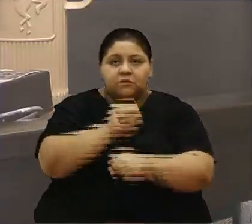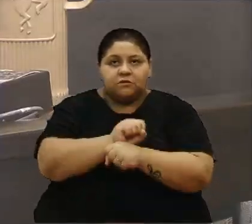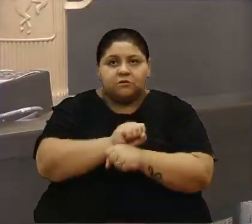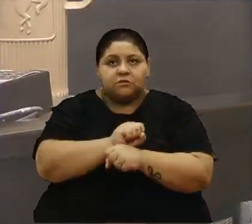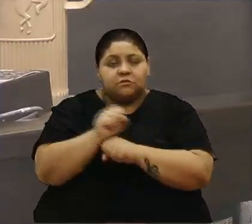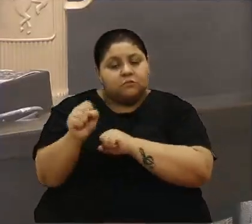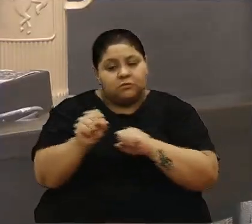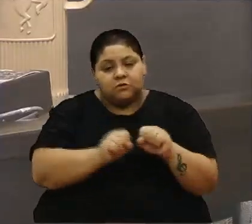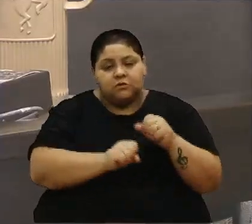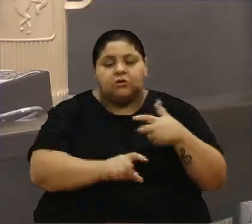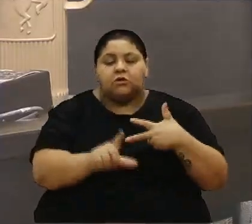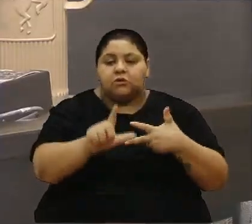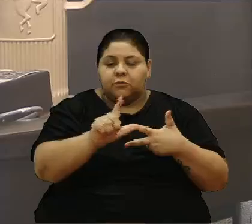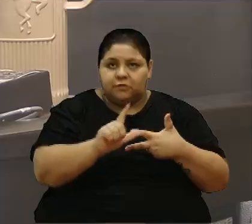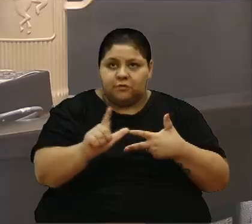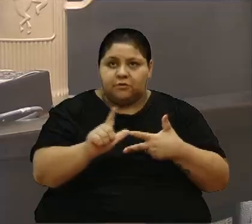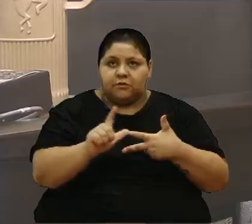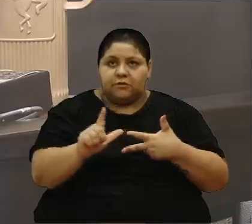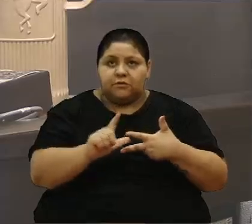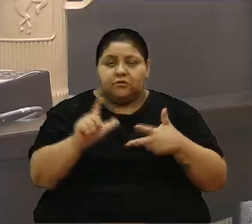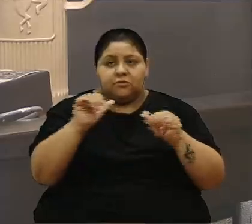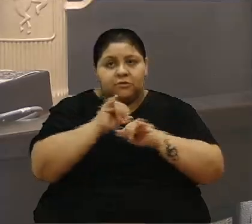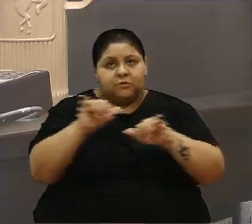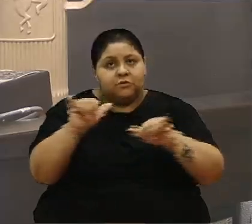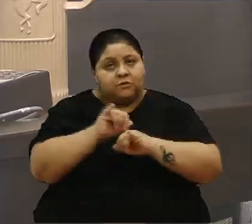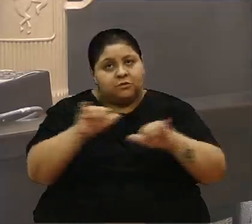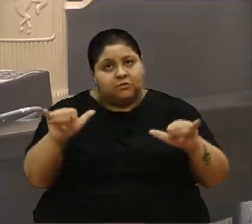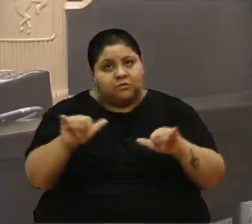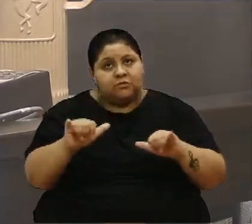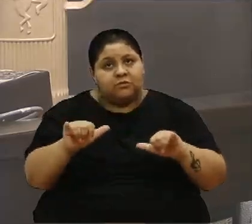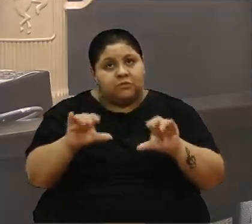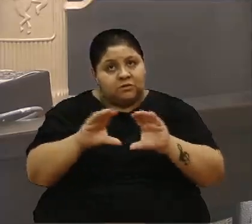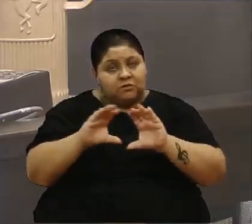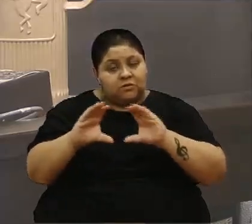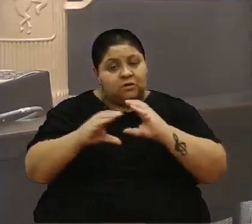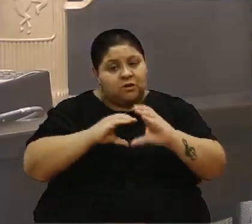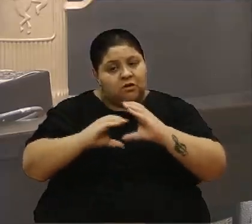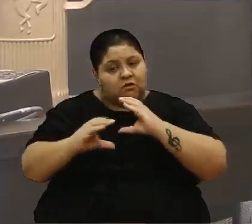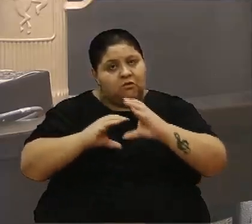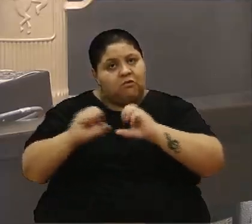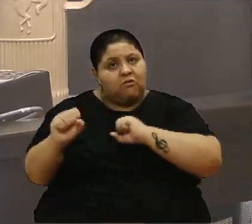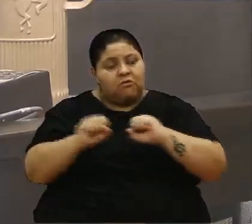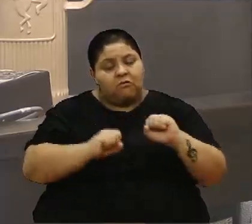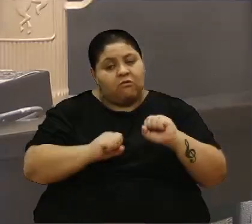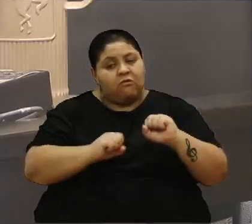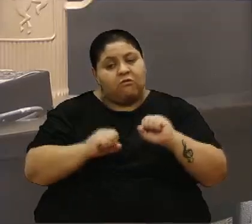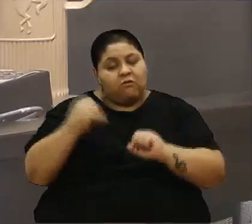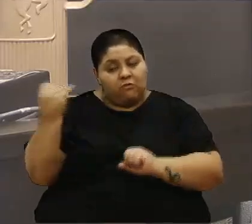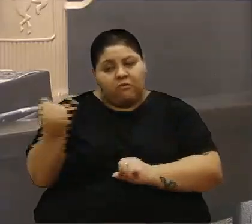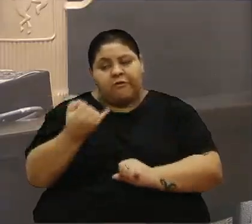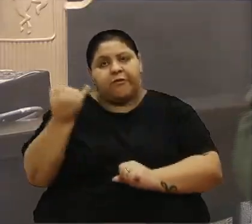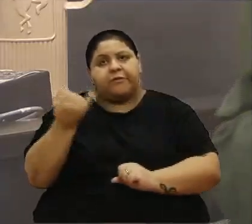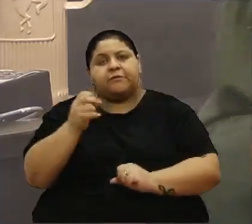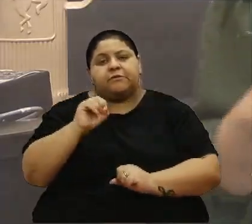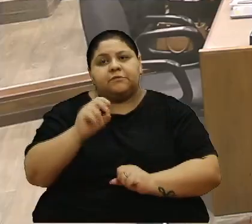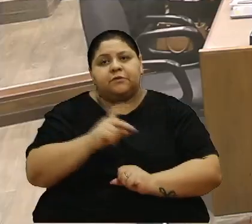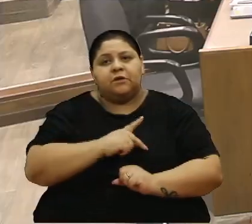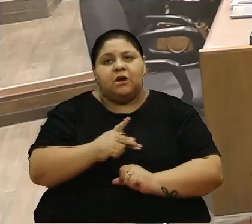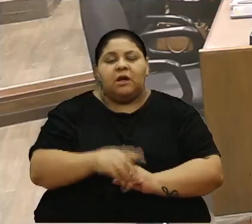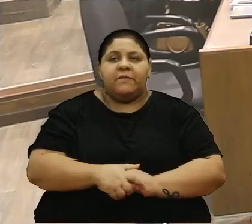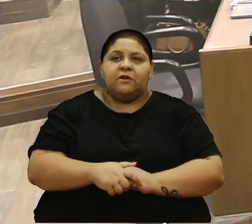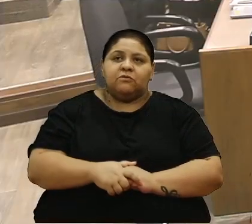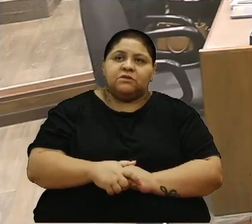poder legislativo as informações. A comunicação entre os poderes é muito importante. Era isso. Muito obrigada.